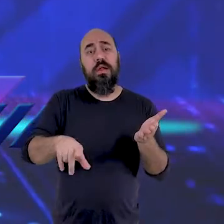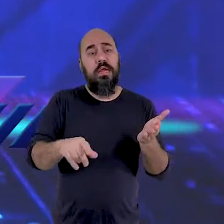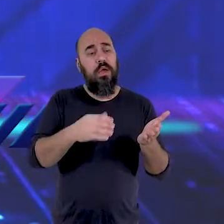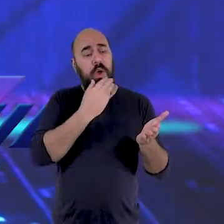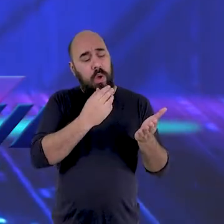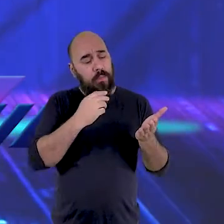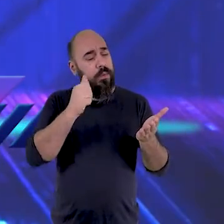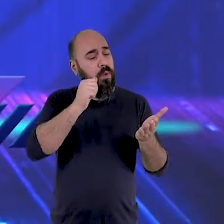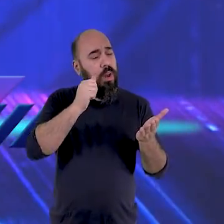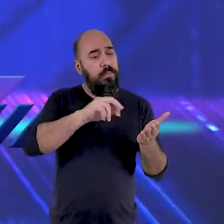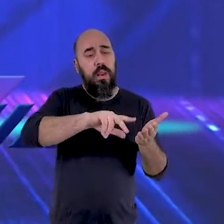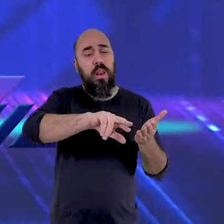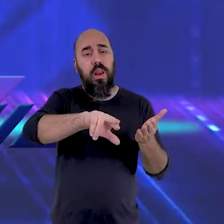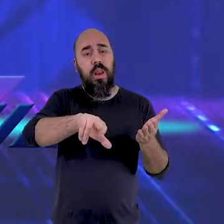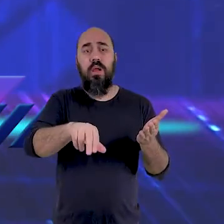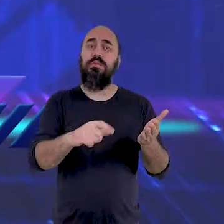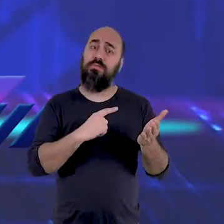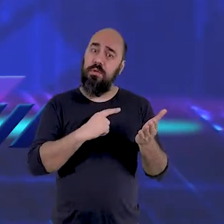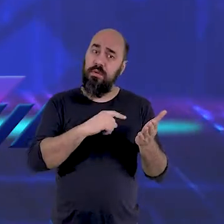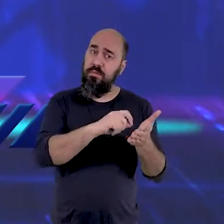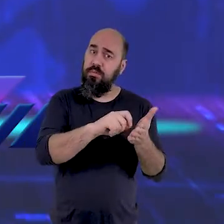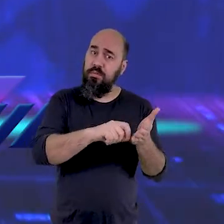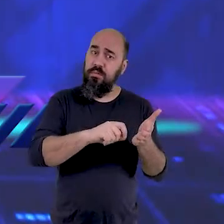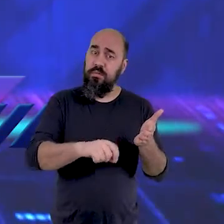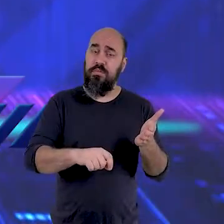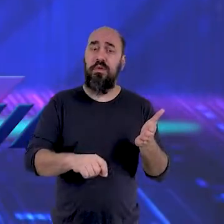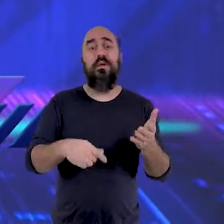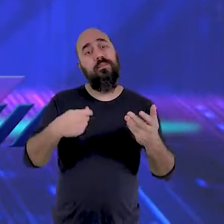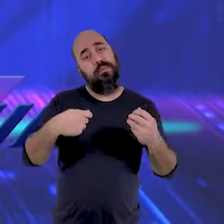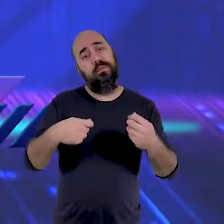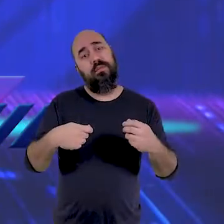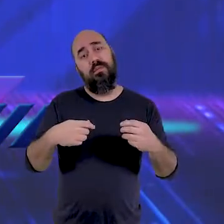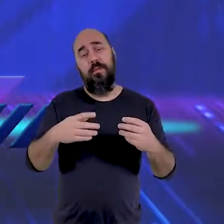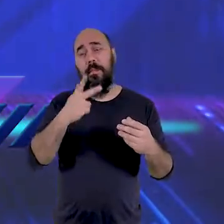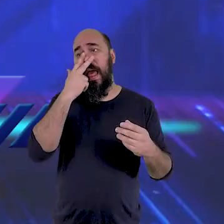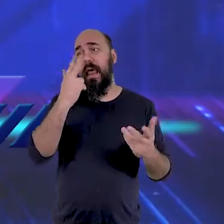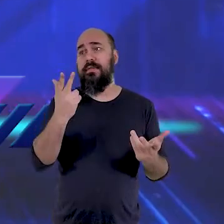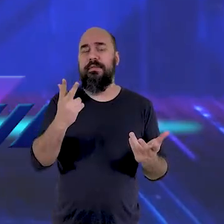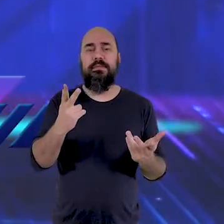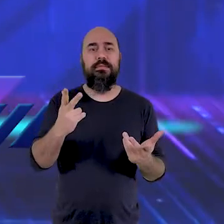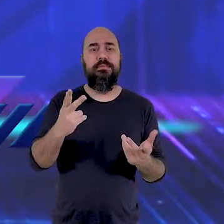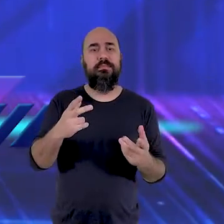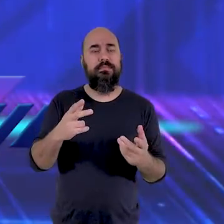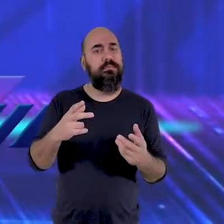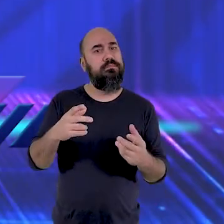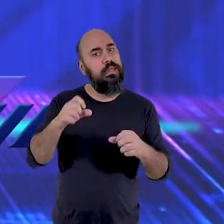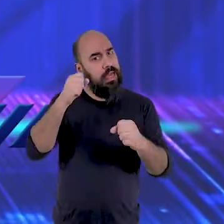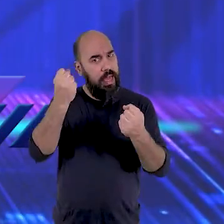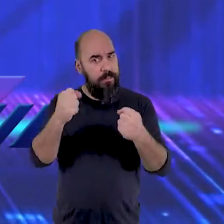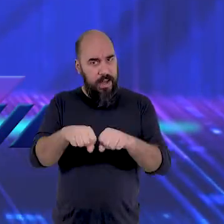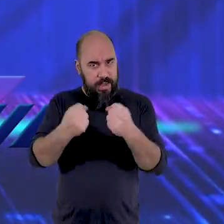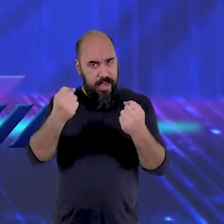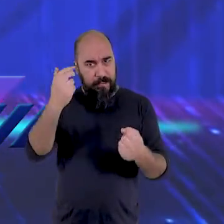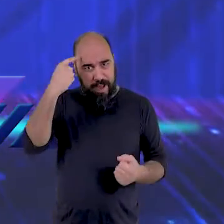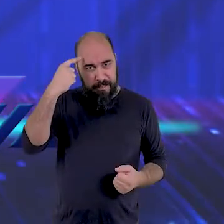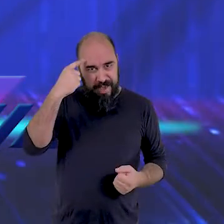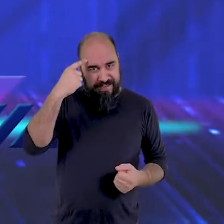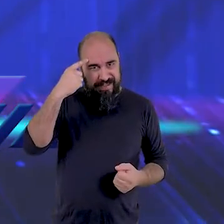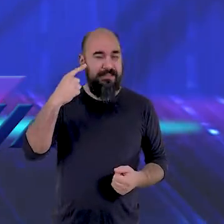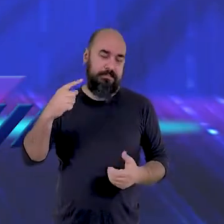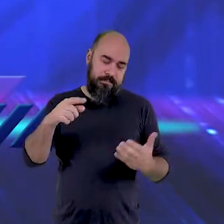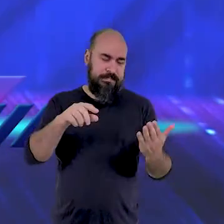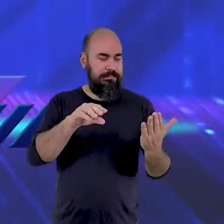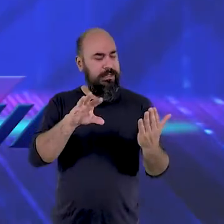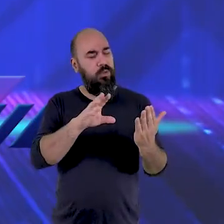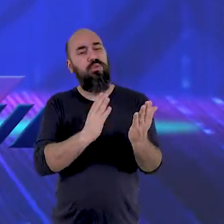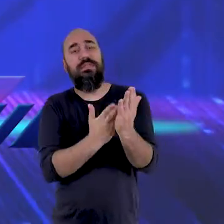você precisa montar mais ou menos um quebra-cabeça. Então você pega um texto em Gênesis, vai outro em Êxodo, vai outro em Amós, pega